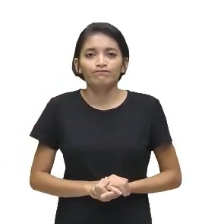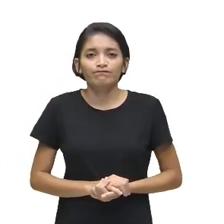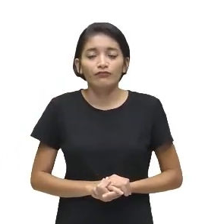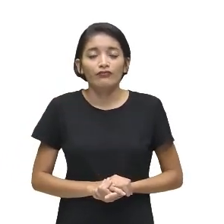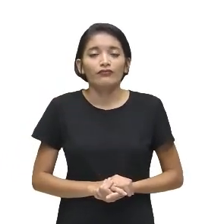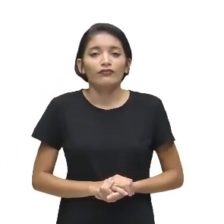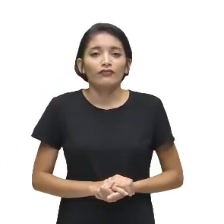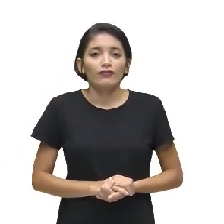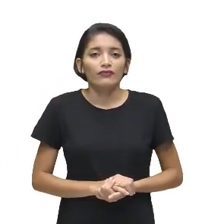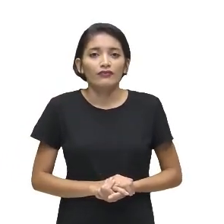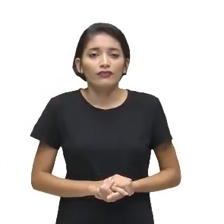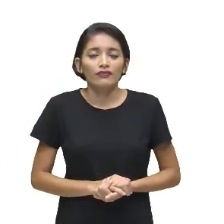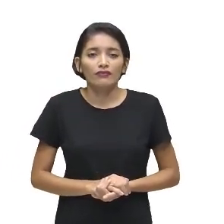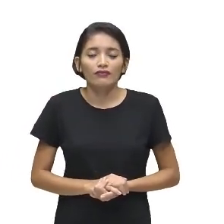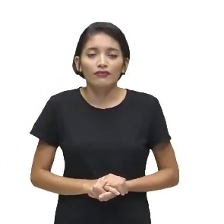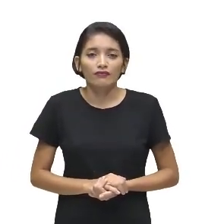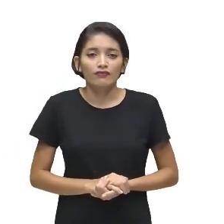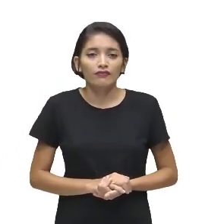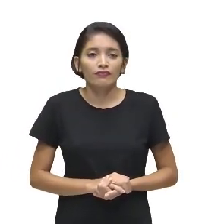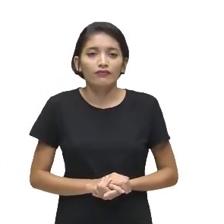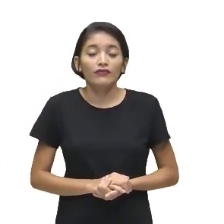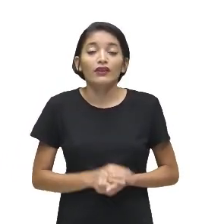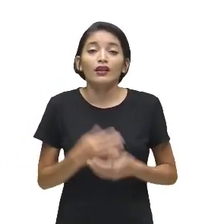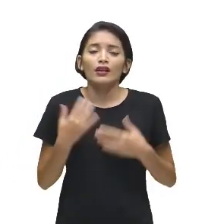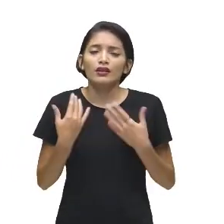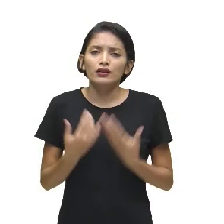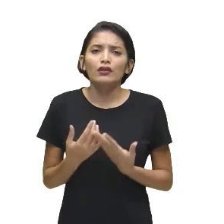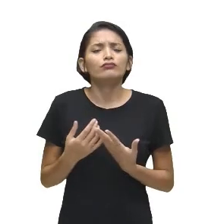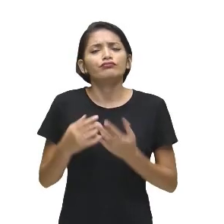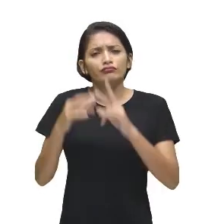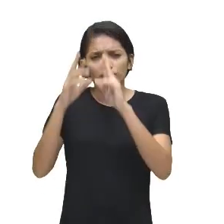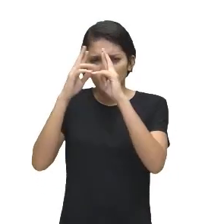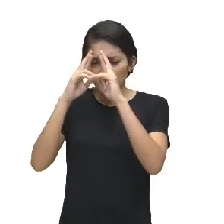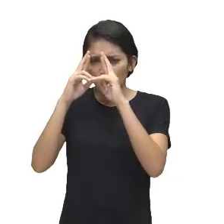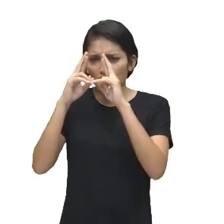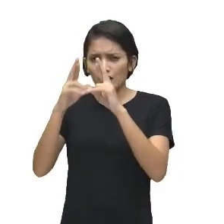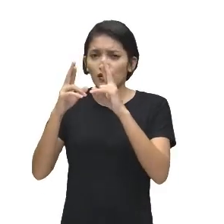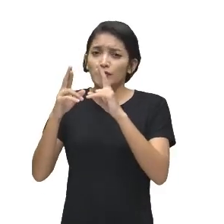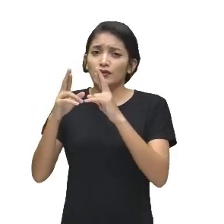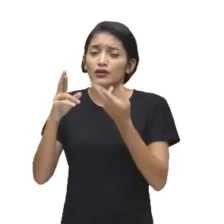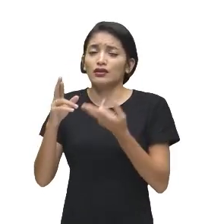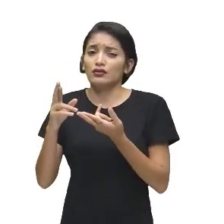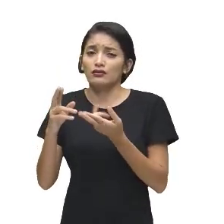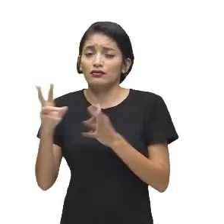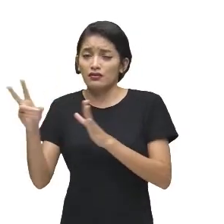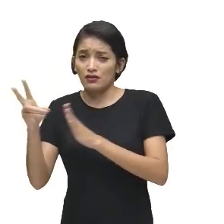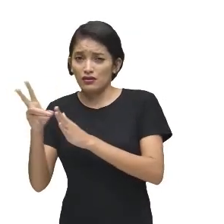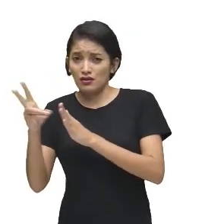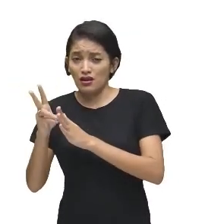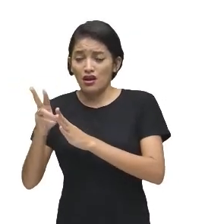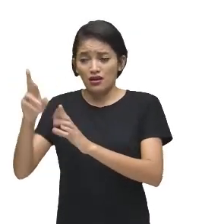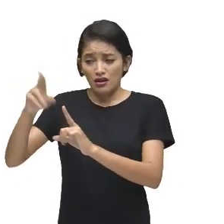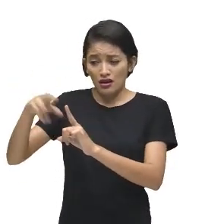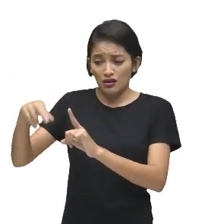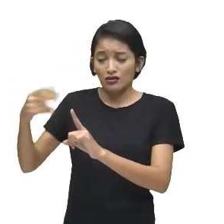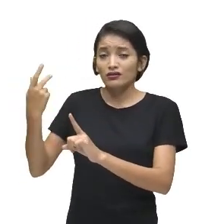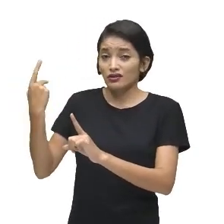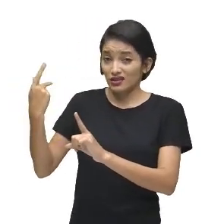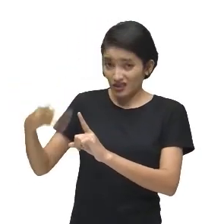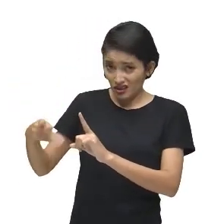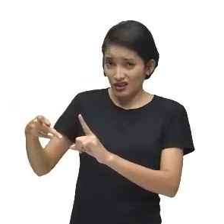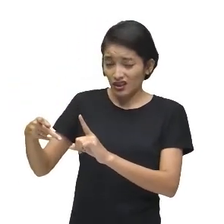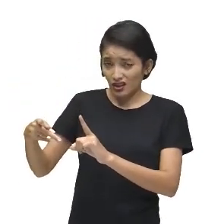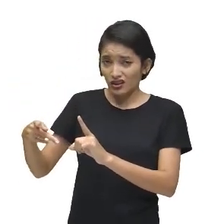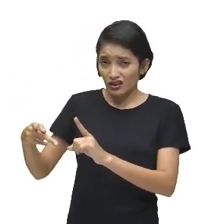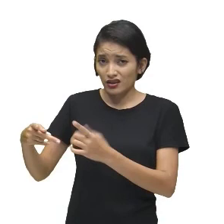importantíssimo. E quando respeitamos a memória indígena, da religiosidade indígena,